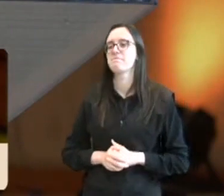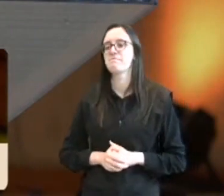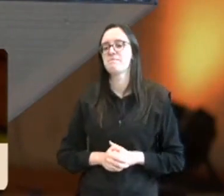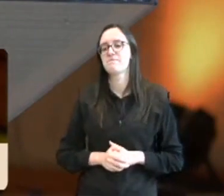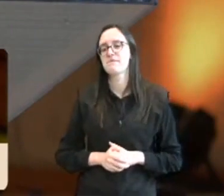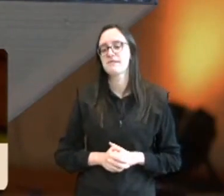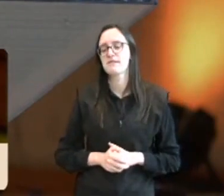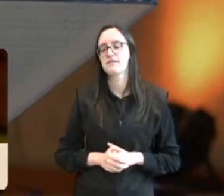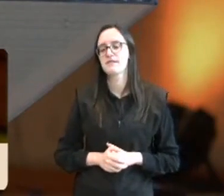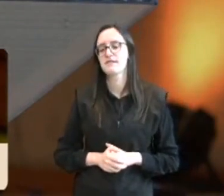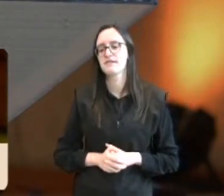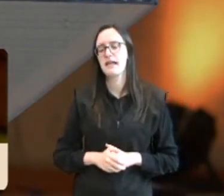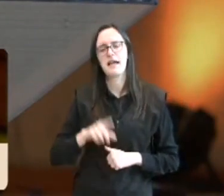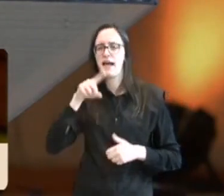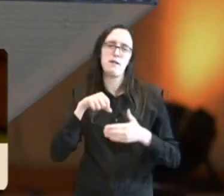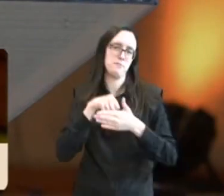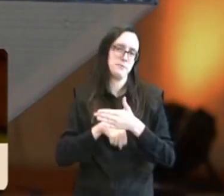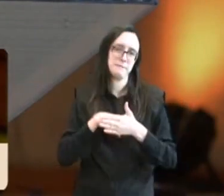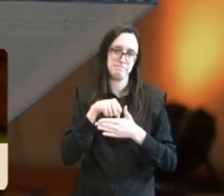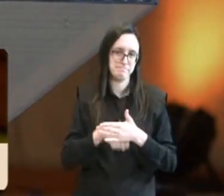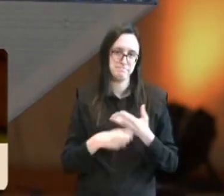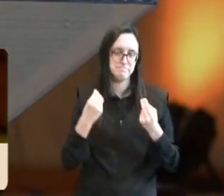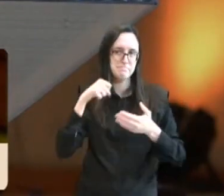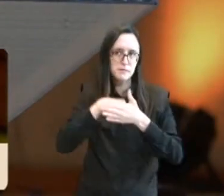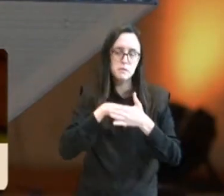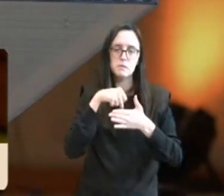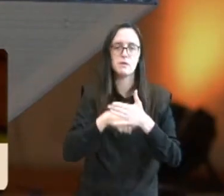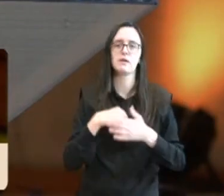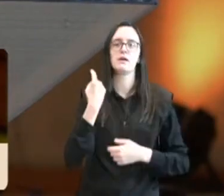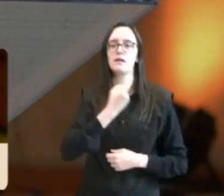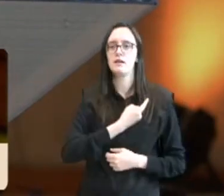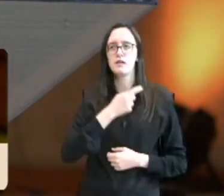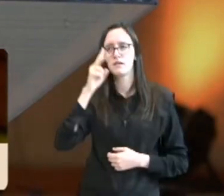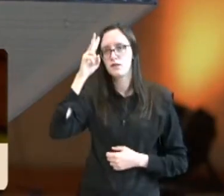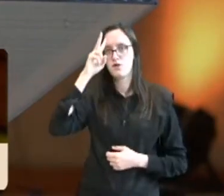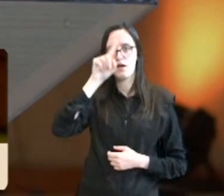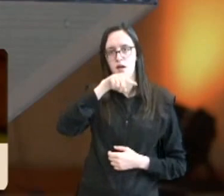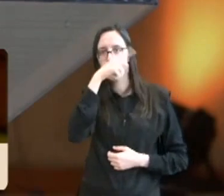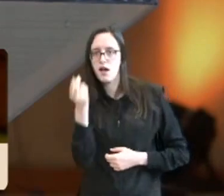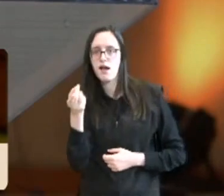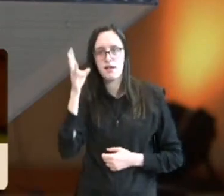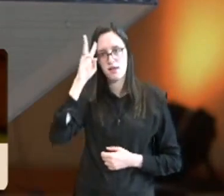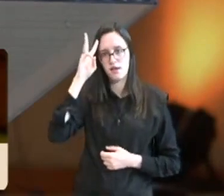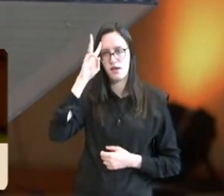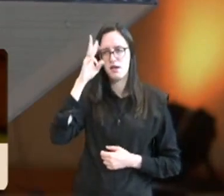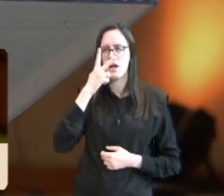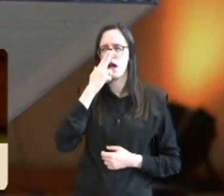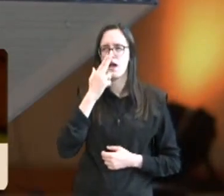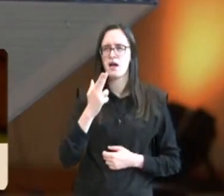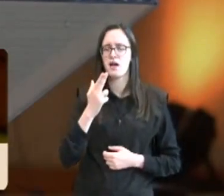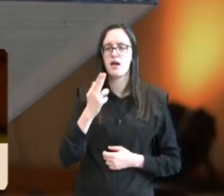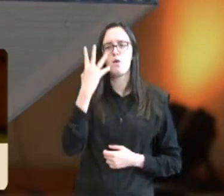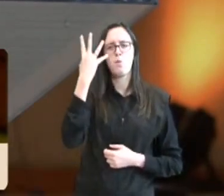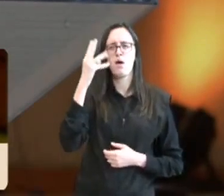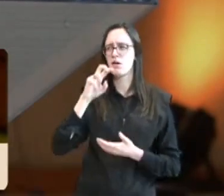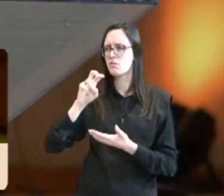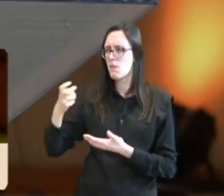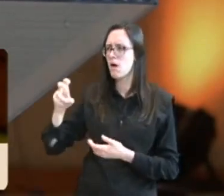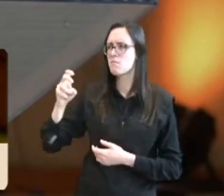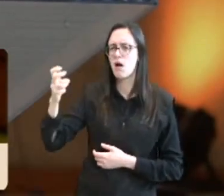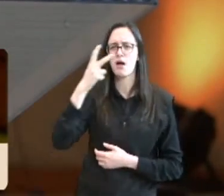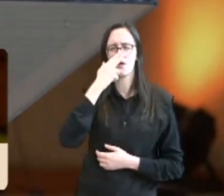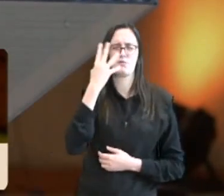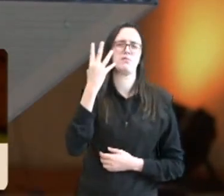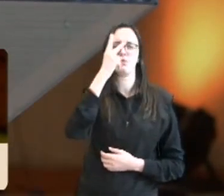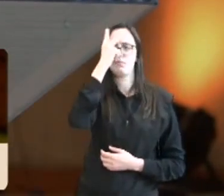é muita luta, né? Nós tivemos de segunda para terça, eu acho que umas 4 perdas, não foi?